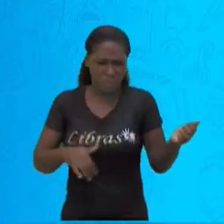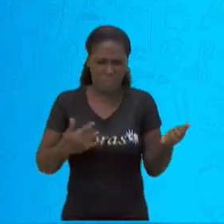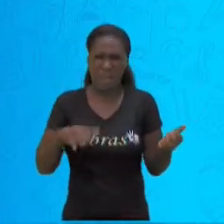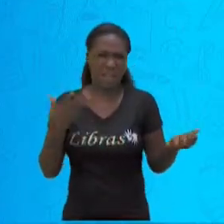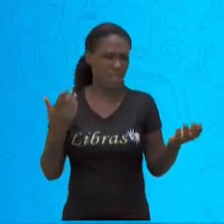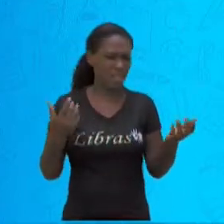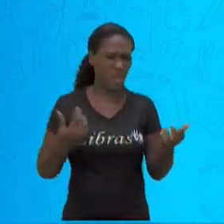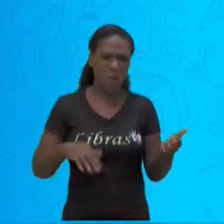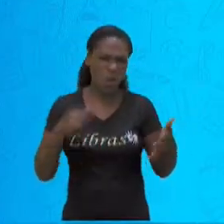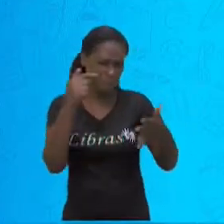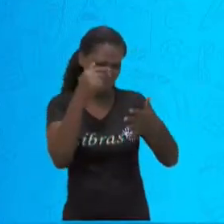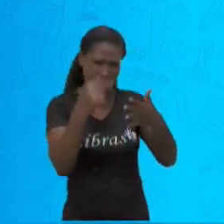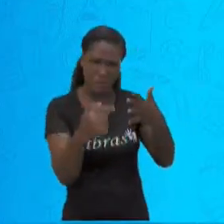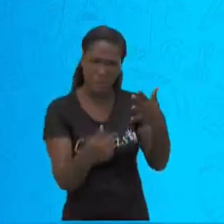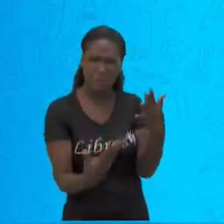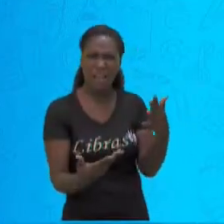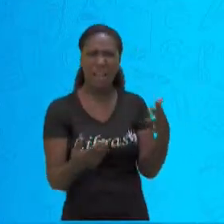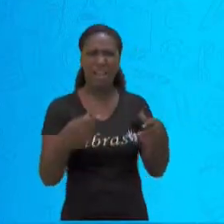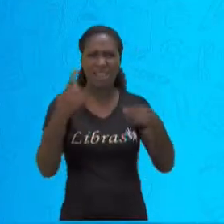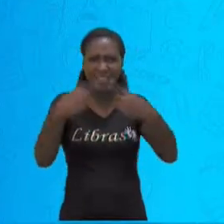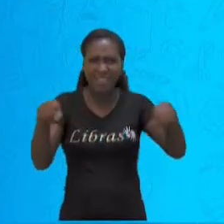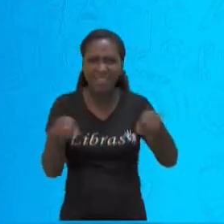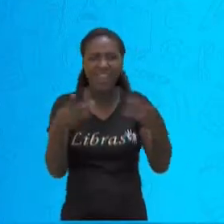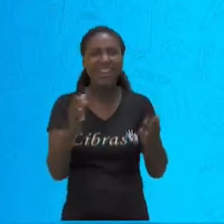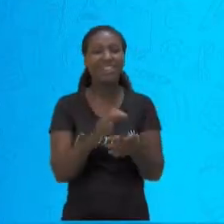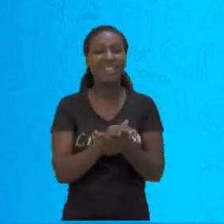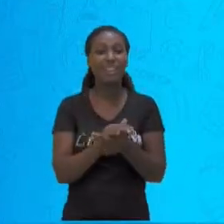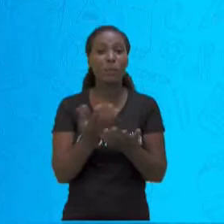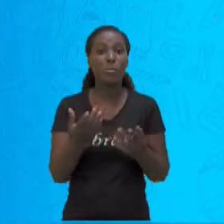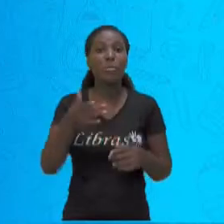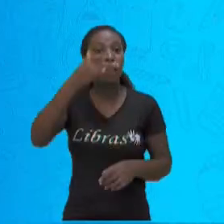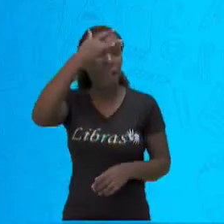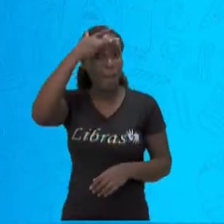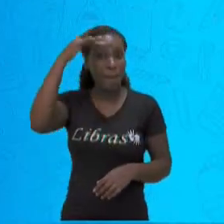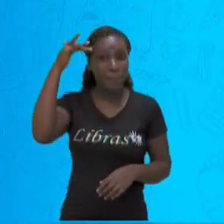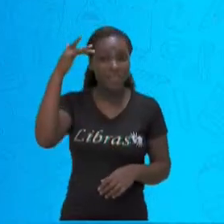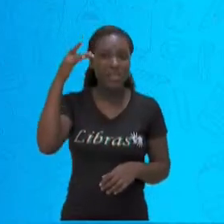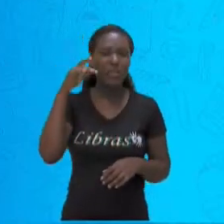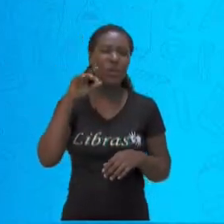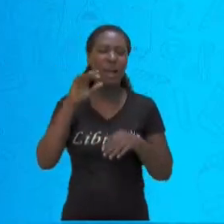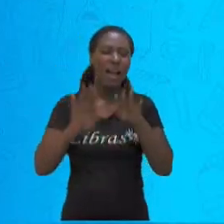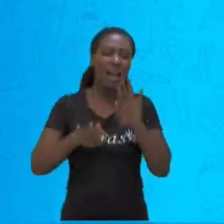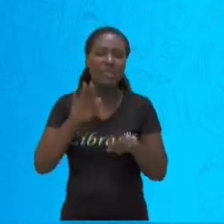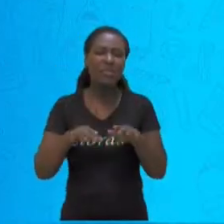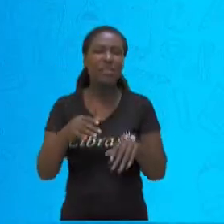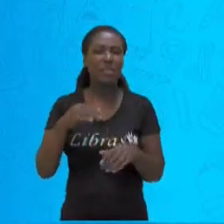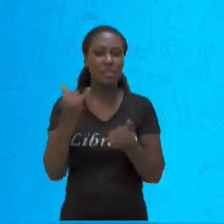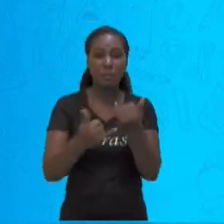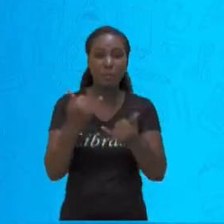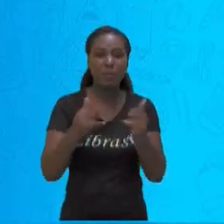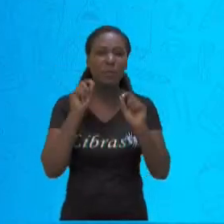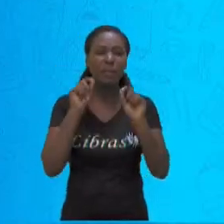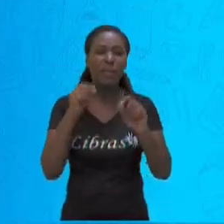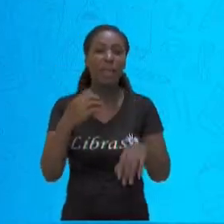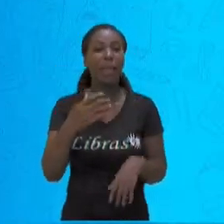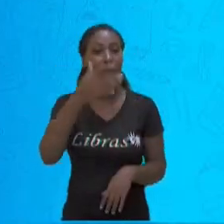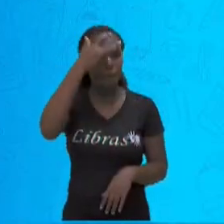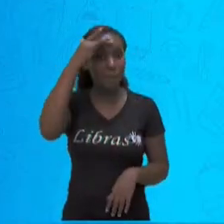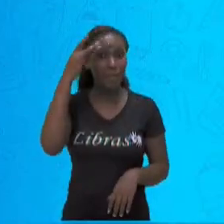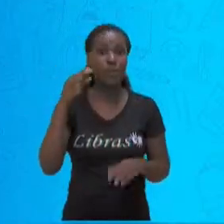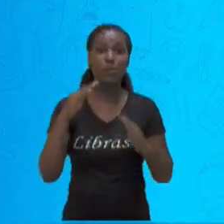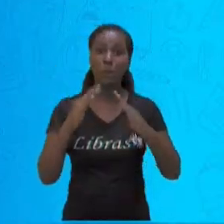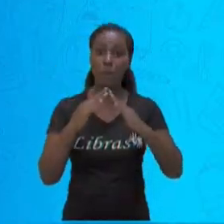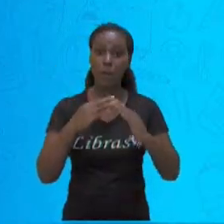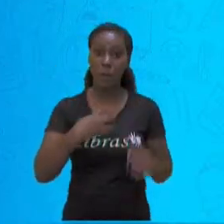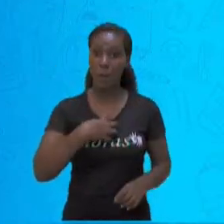uma brincadeira, né, que o baiano, ele não nasce, ele estreia pela capacidade